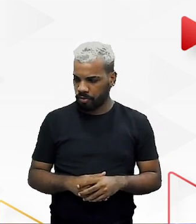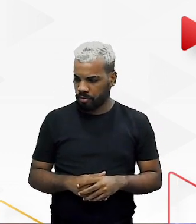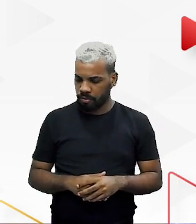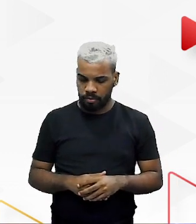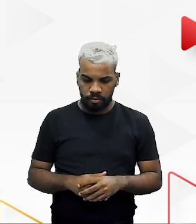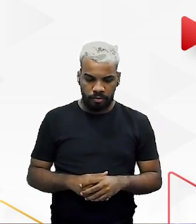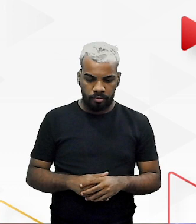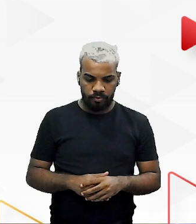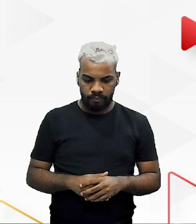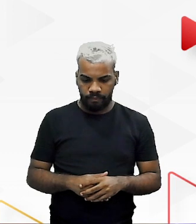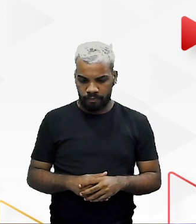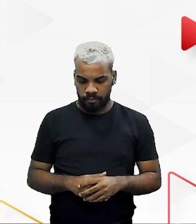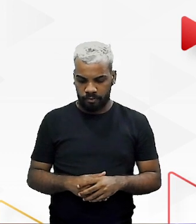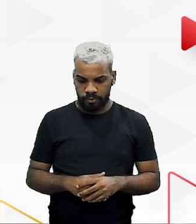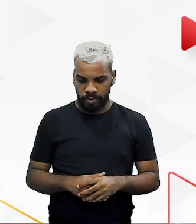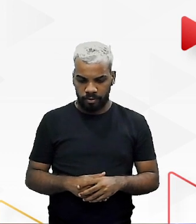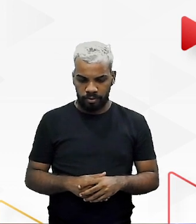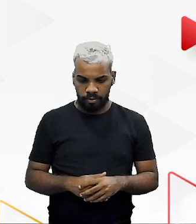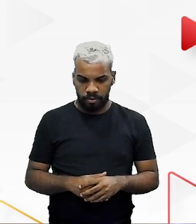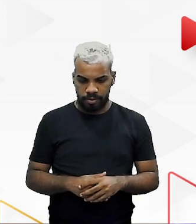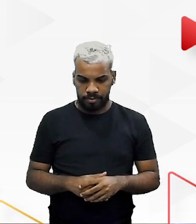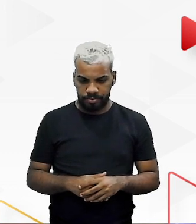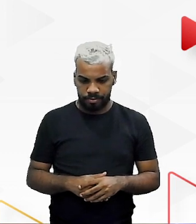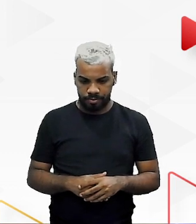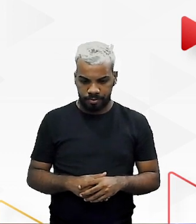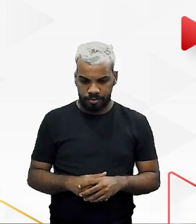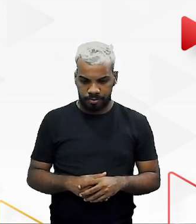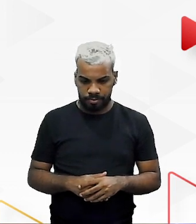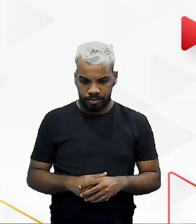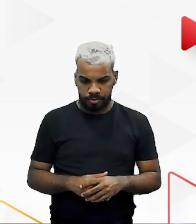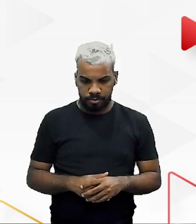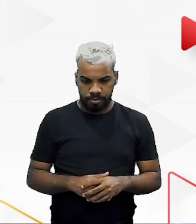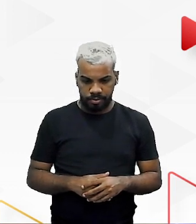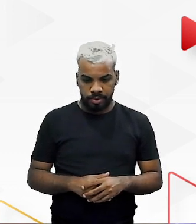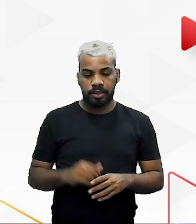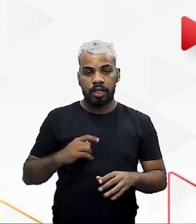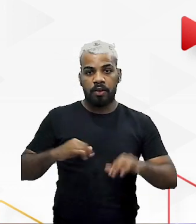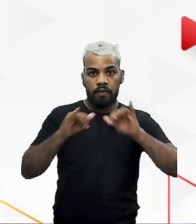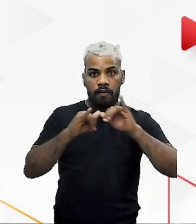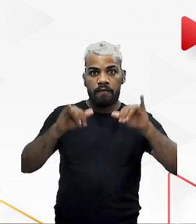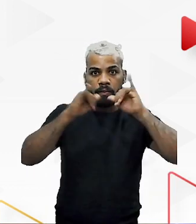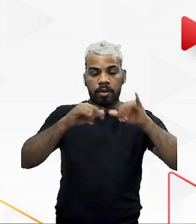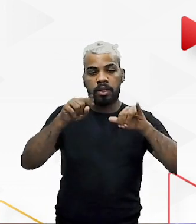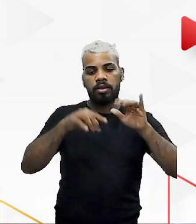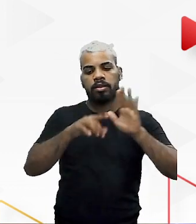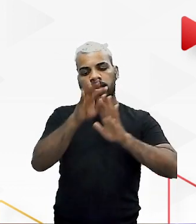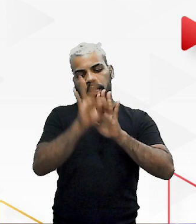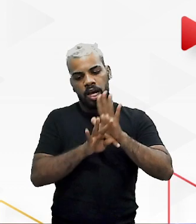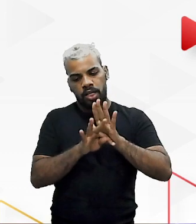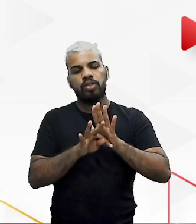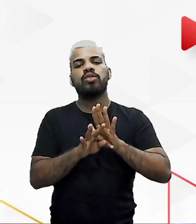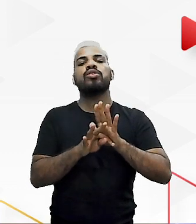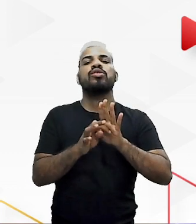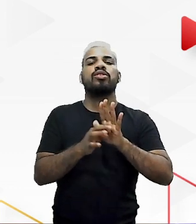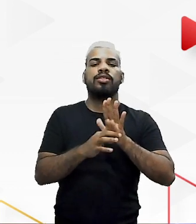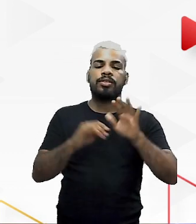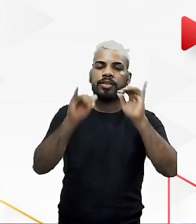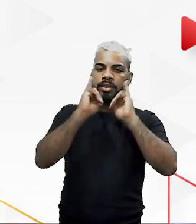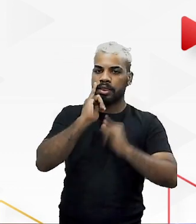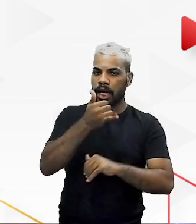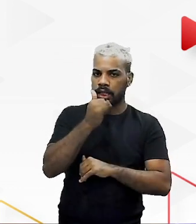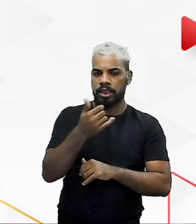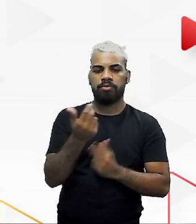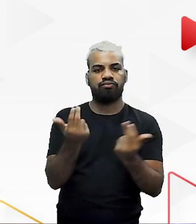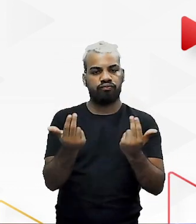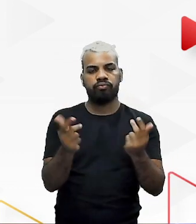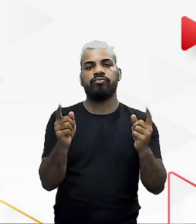essa transmissão em tempo real. As notícias possuem um teor informativo e podem ser textos descritivos e narrativos ao mesmo